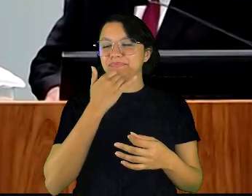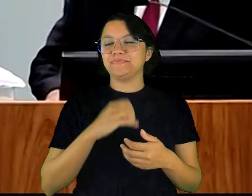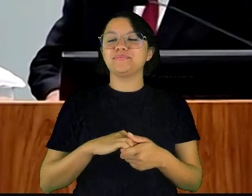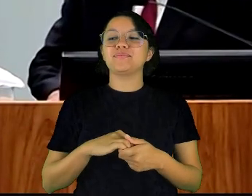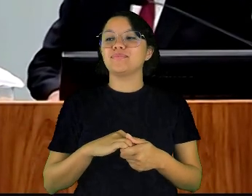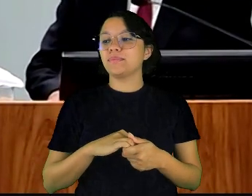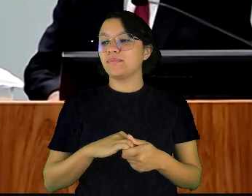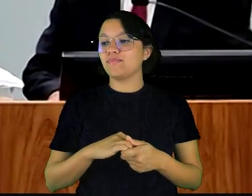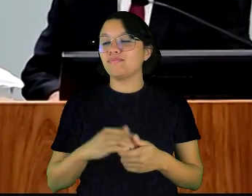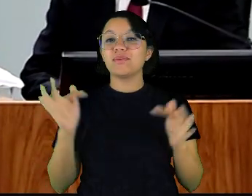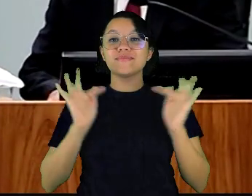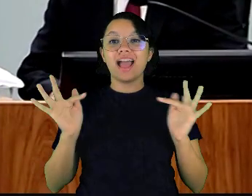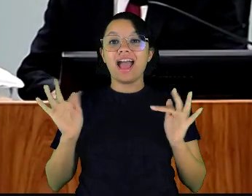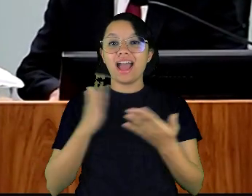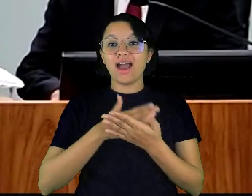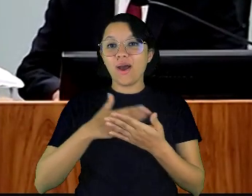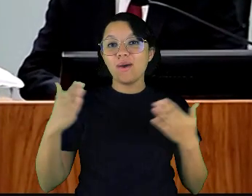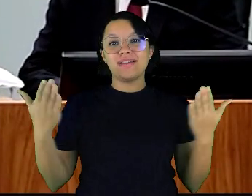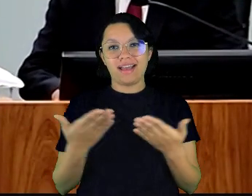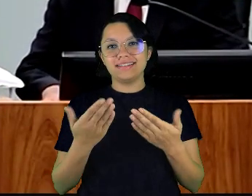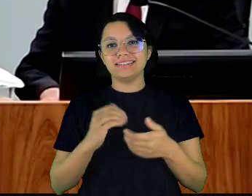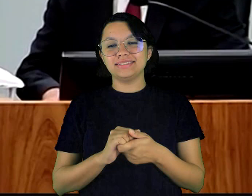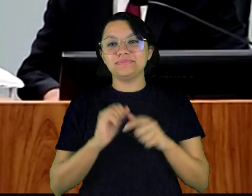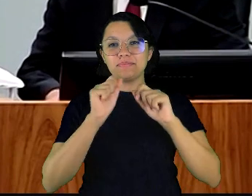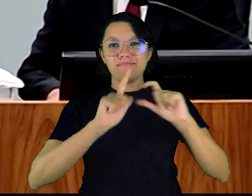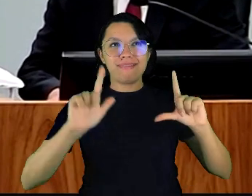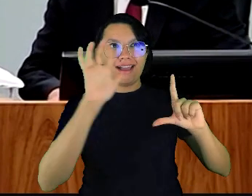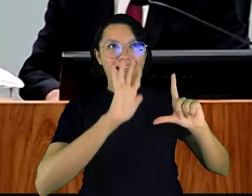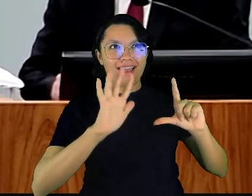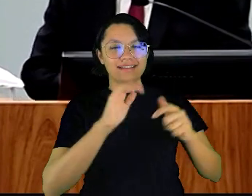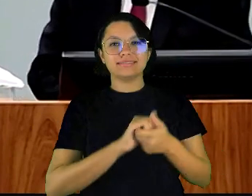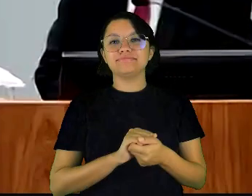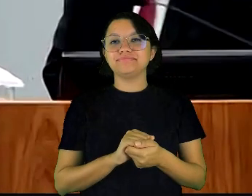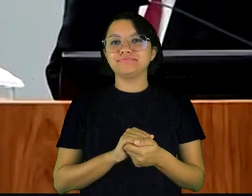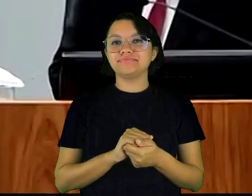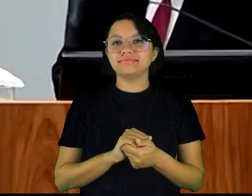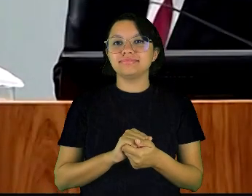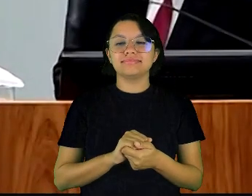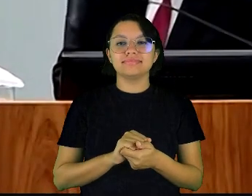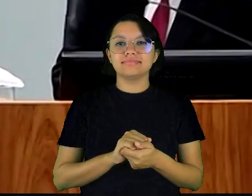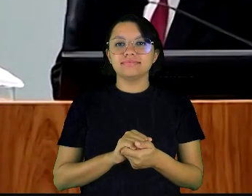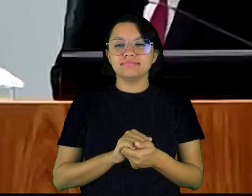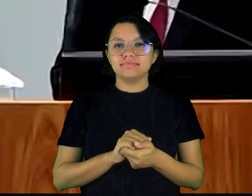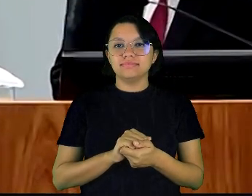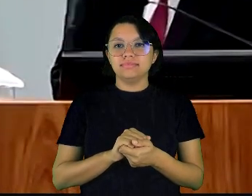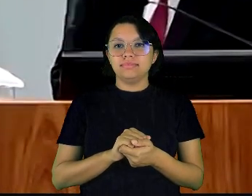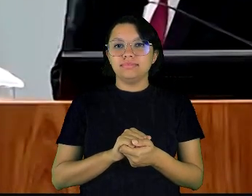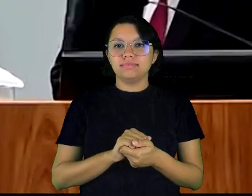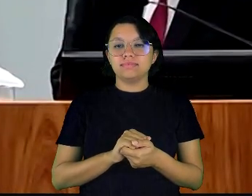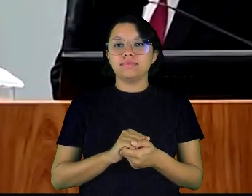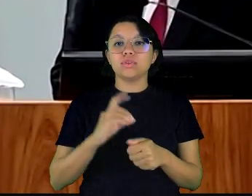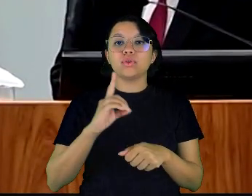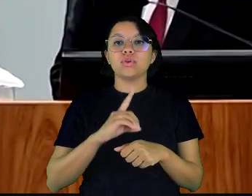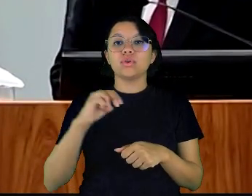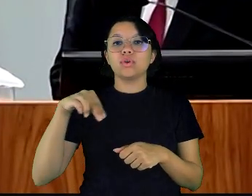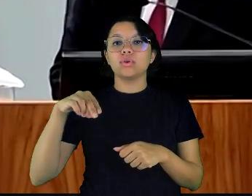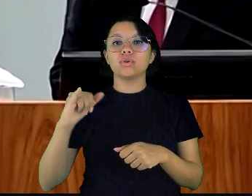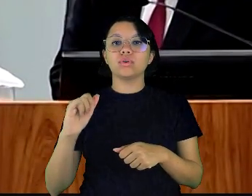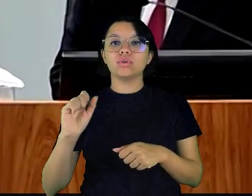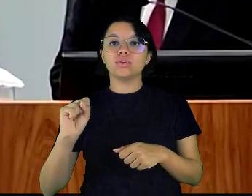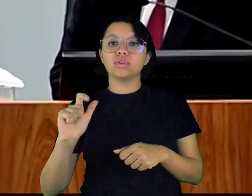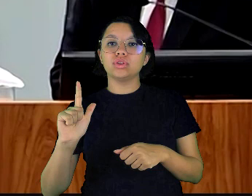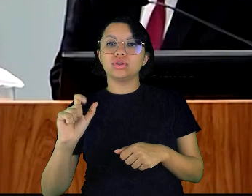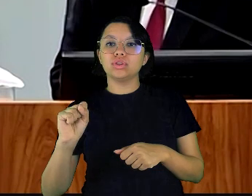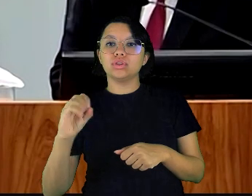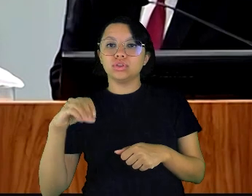inicio este painel e o Dr. Nilson tem a palavra por 30